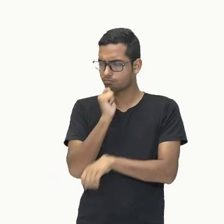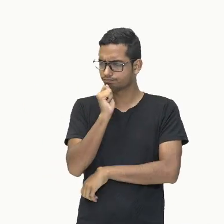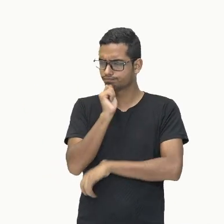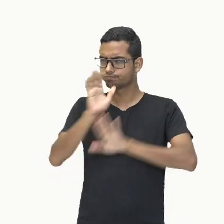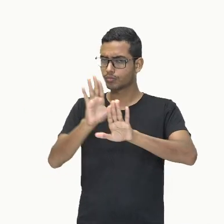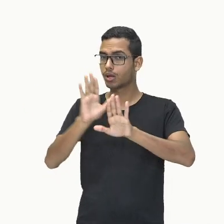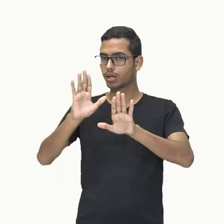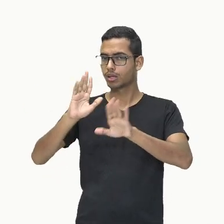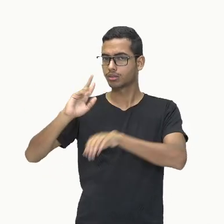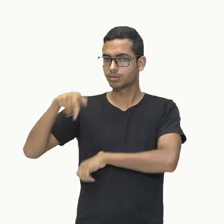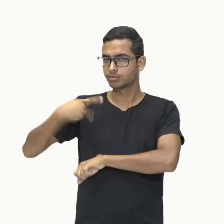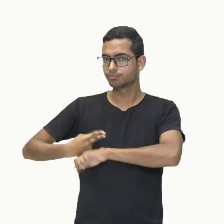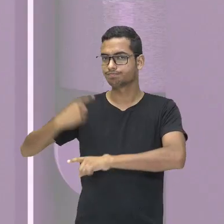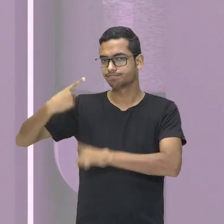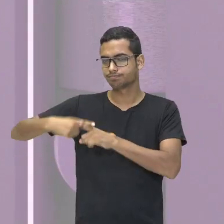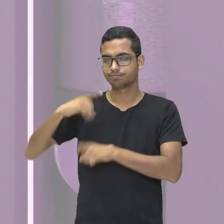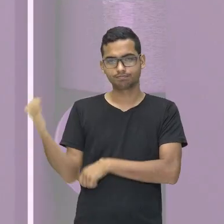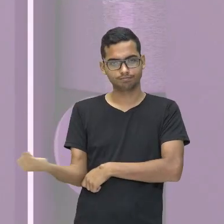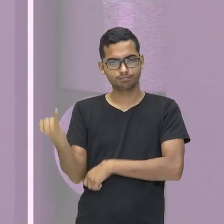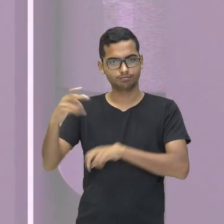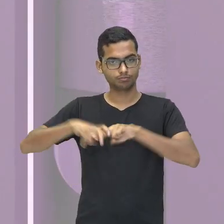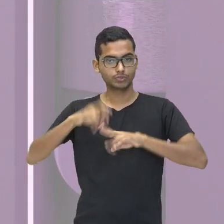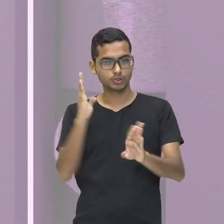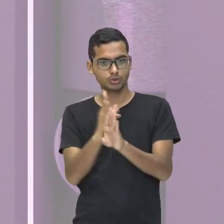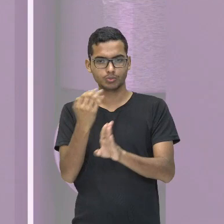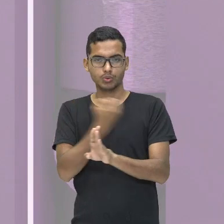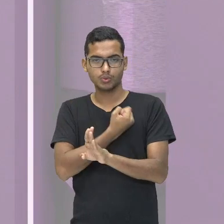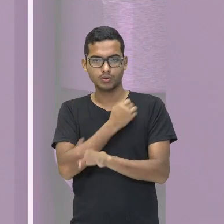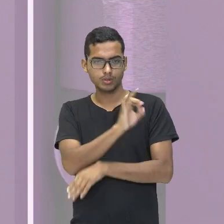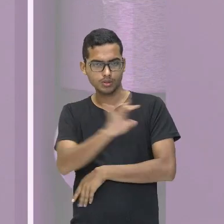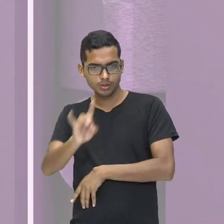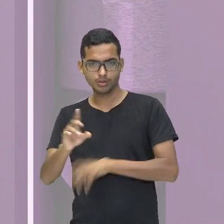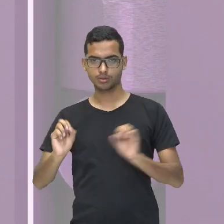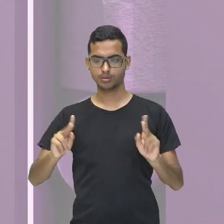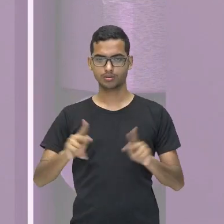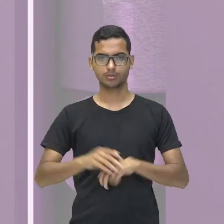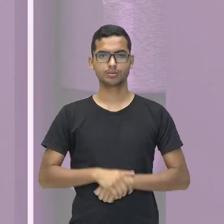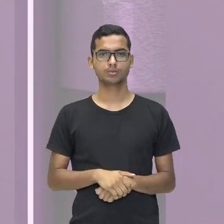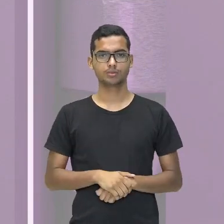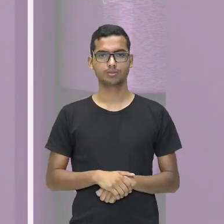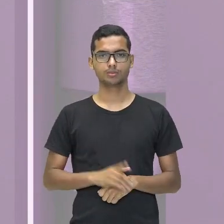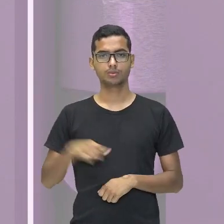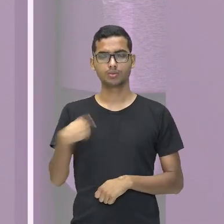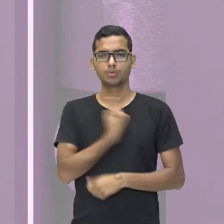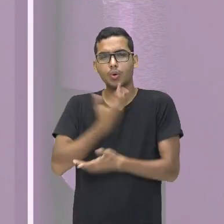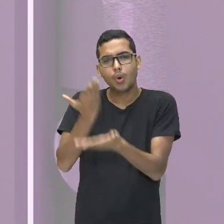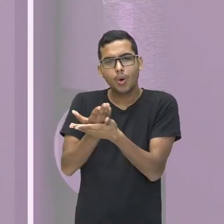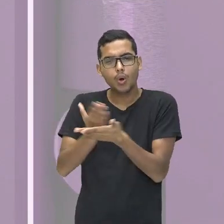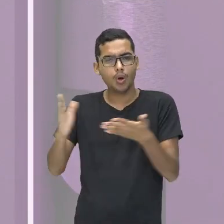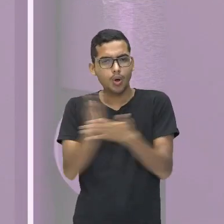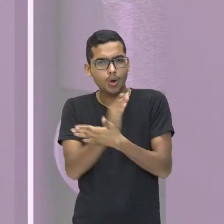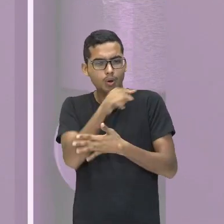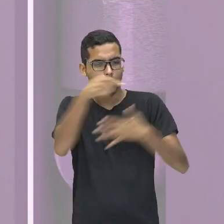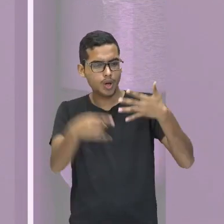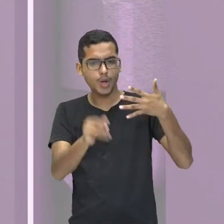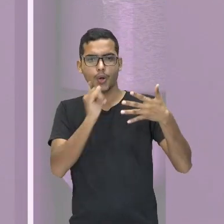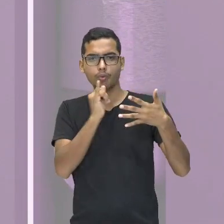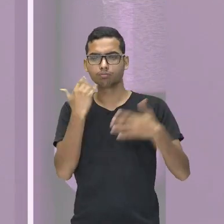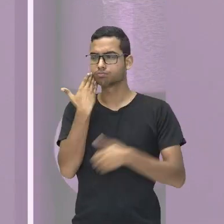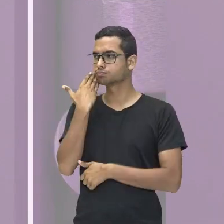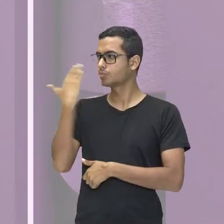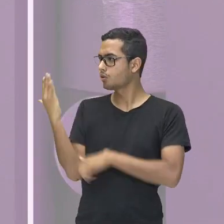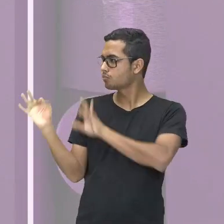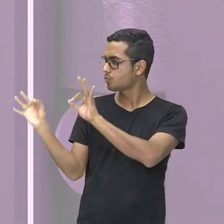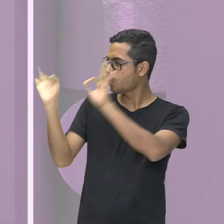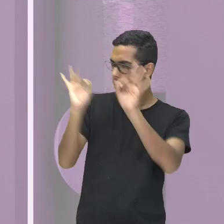o porquê que é necessário isso, tá bom? Então, a gente viu aqui alguns exemplos, né? A